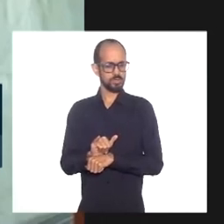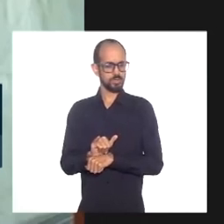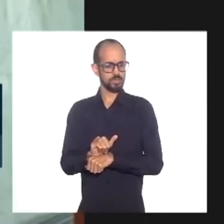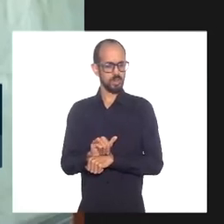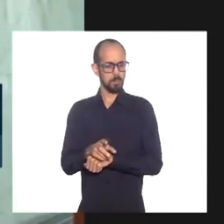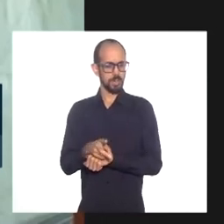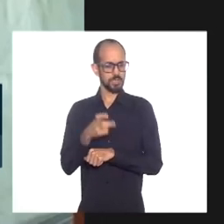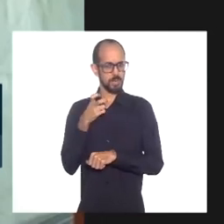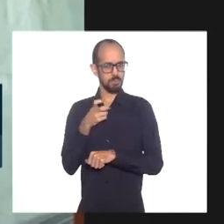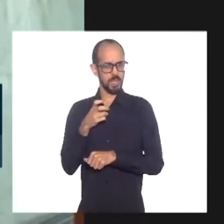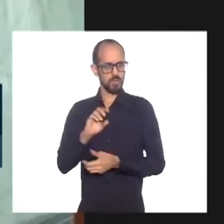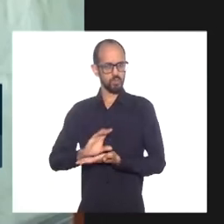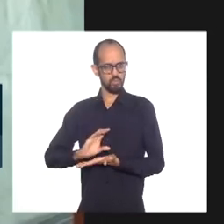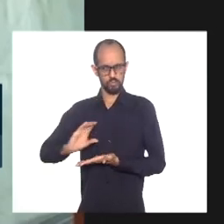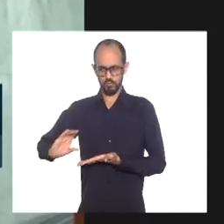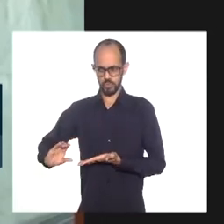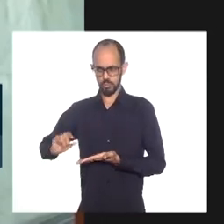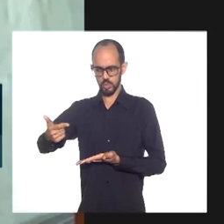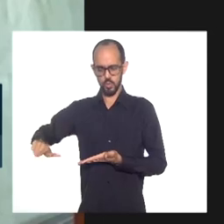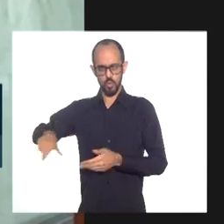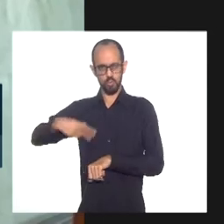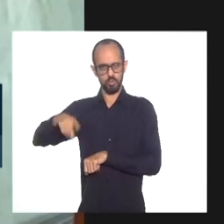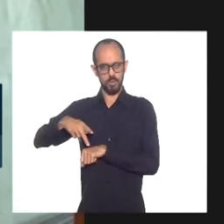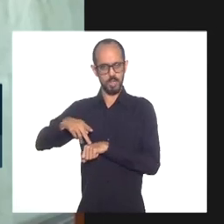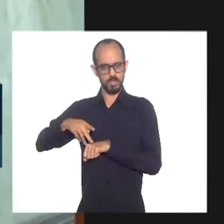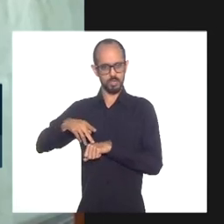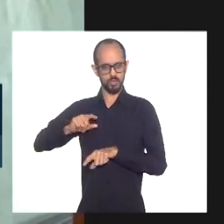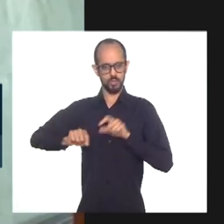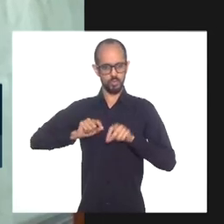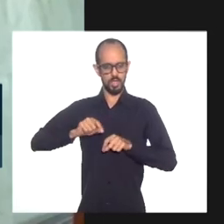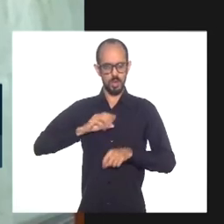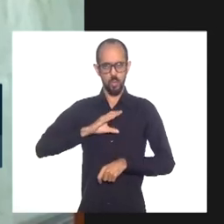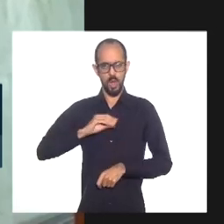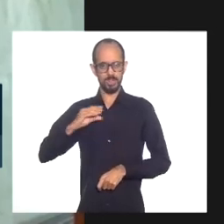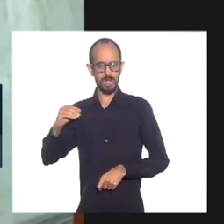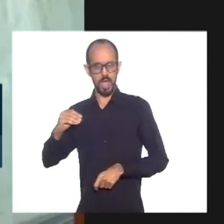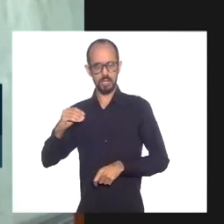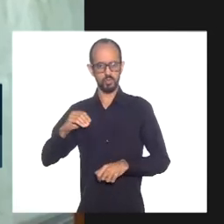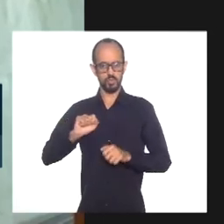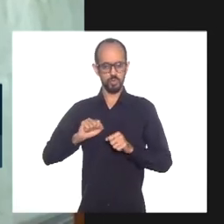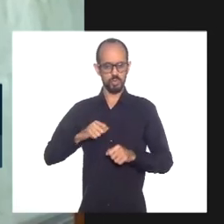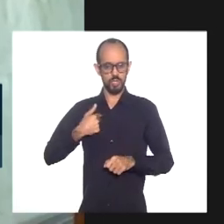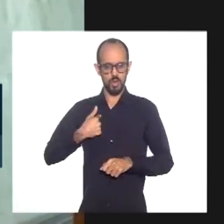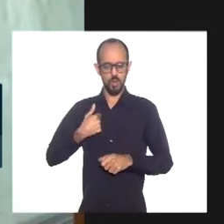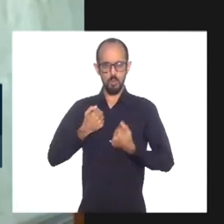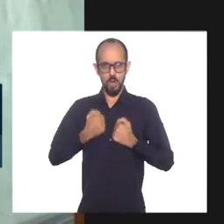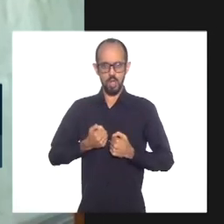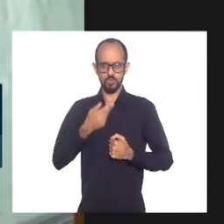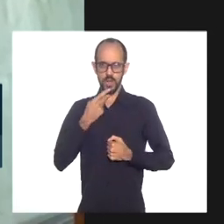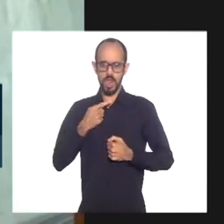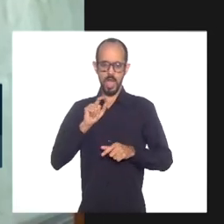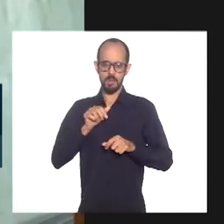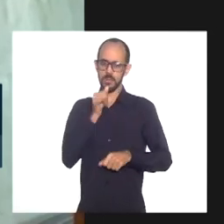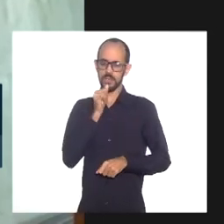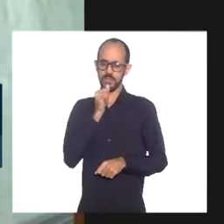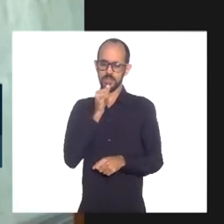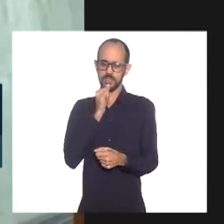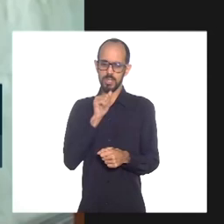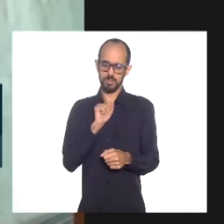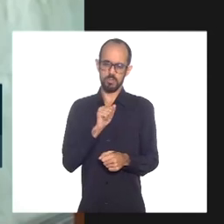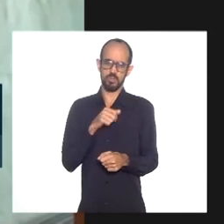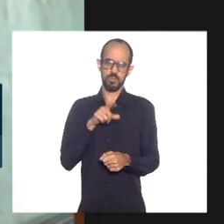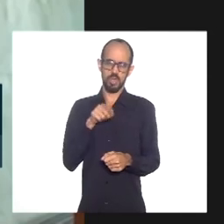levando esses investimentos para fora, então o atraso, e eu posso citar um exemplo